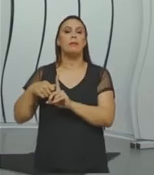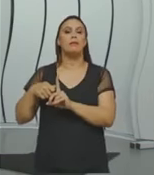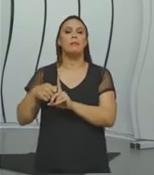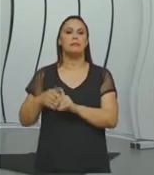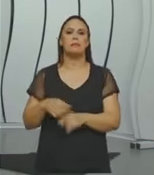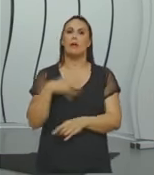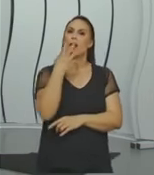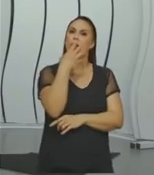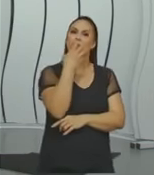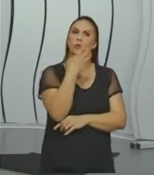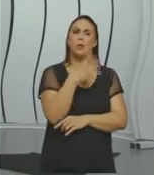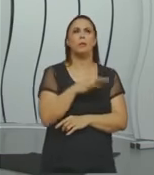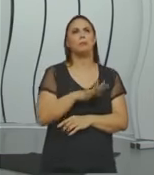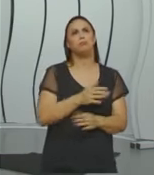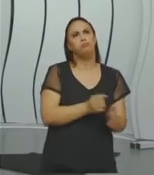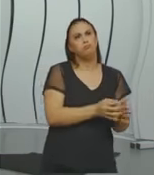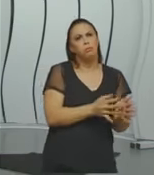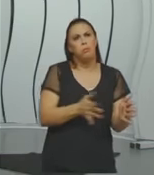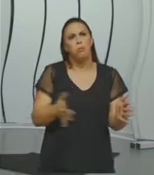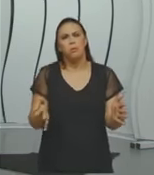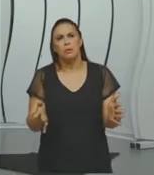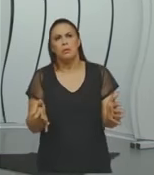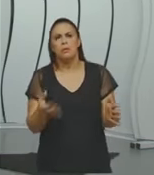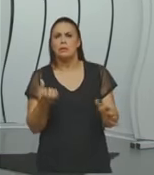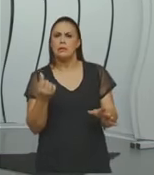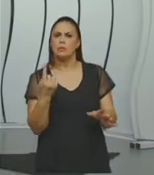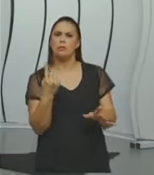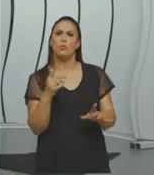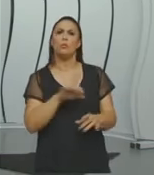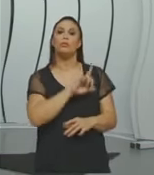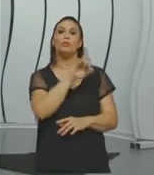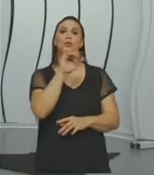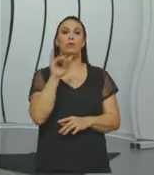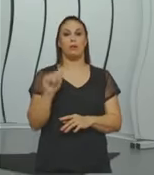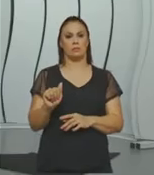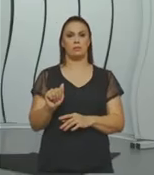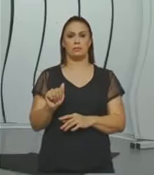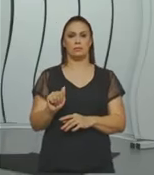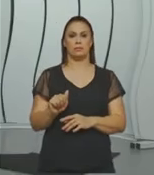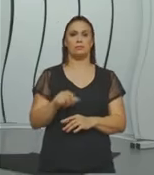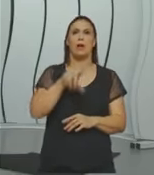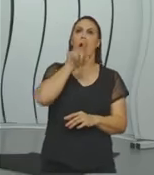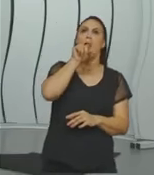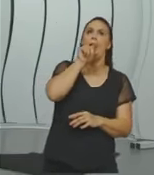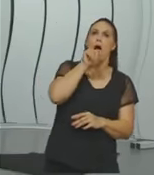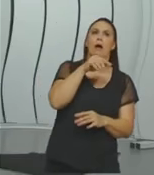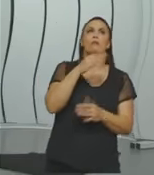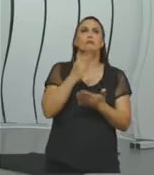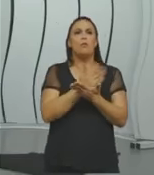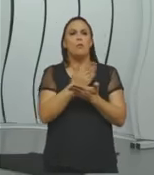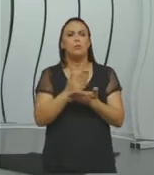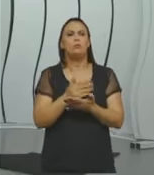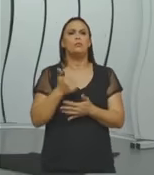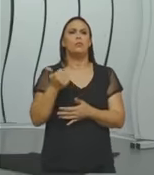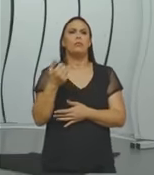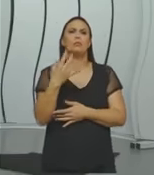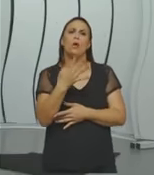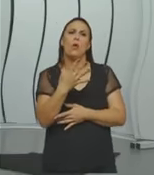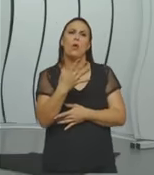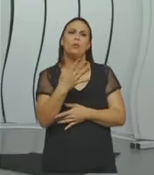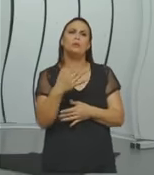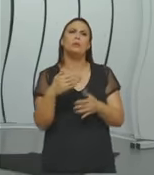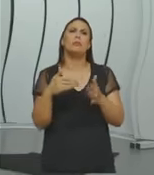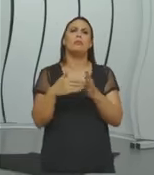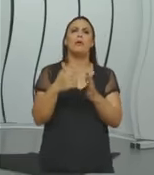dias. Então, né, algumas aves 20, 14, 21 dias. Então, são períodos diferentes para